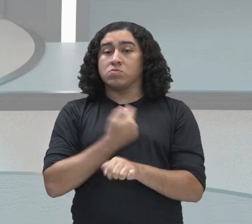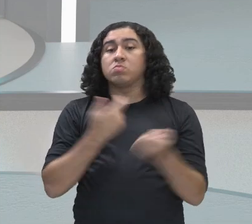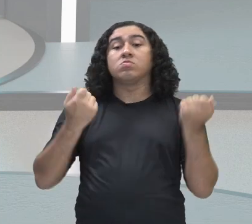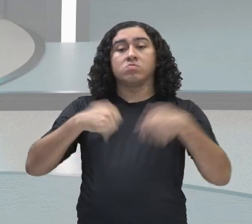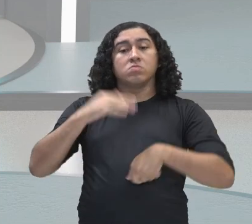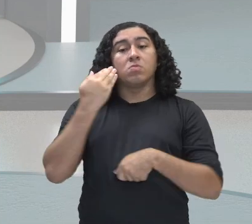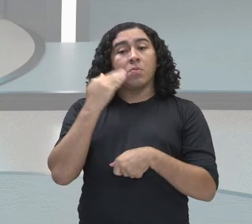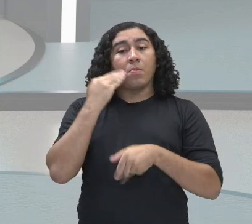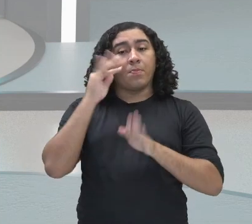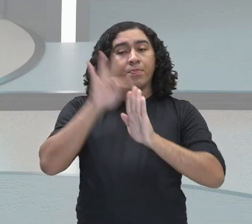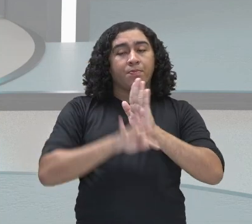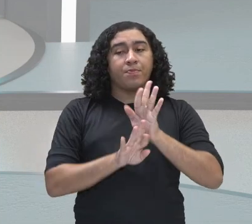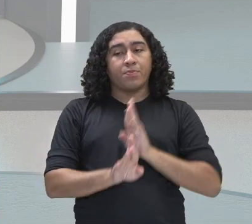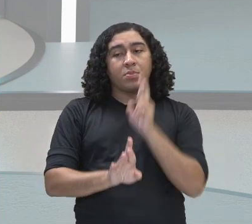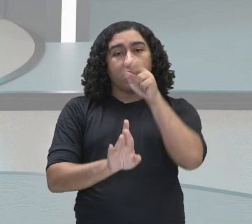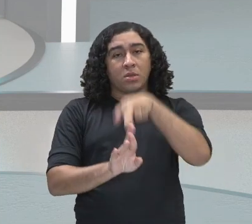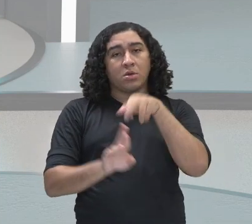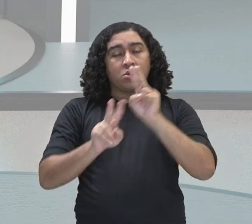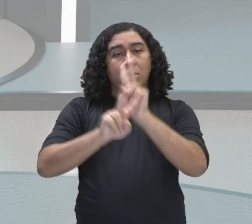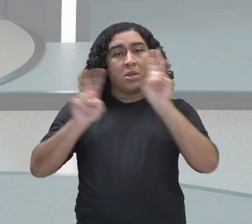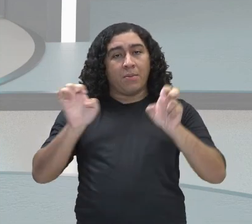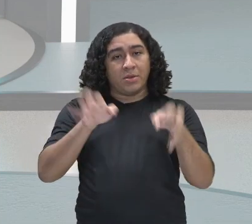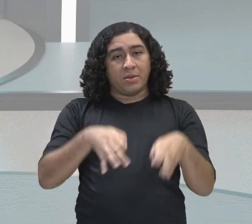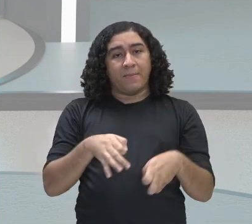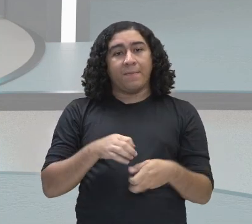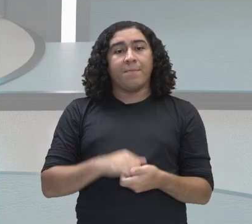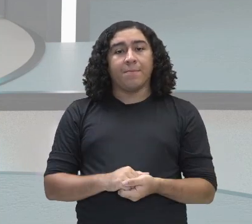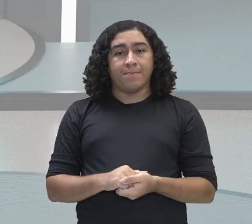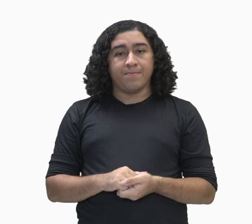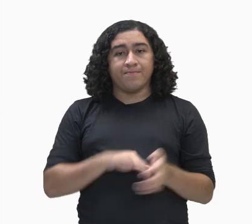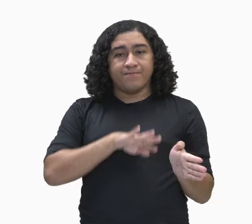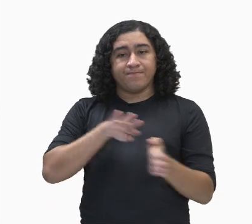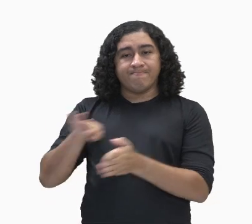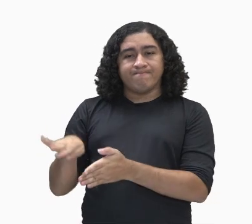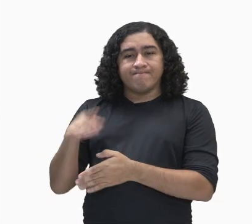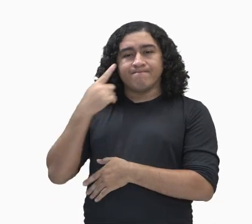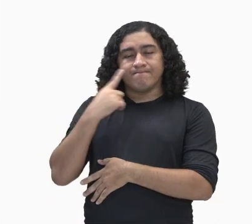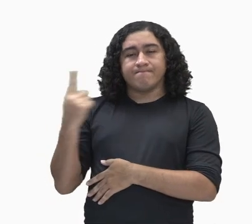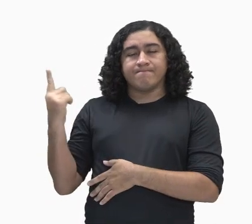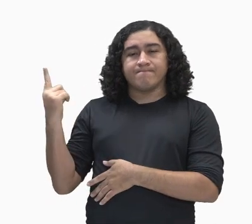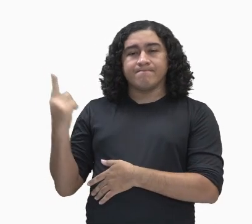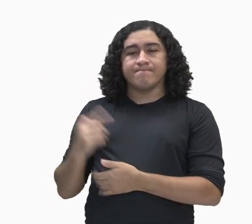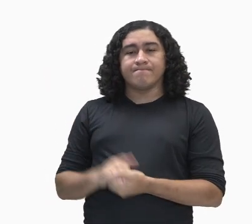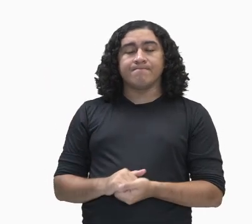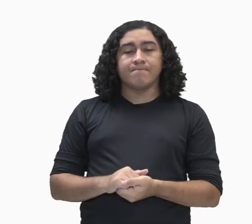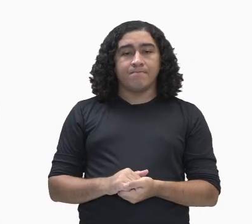texto também relacionado ao nosso assunto do tema da unidade. Vamos acompanhar.